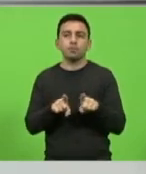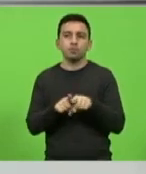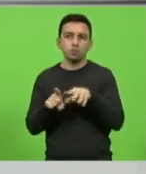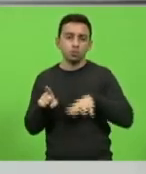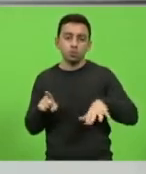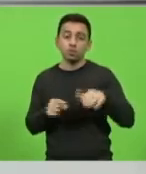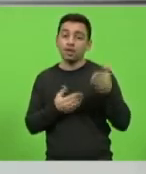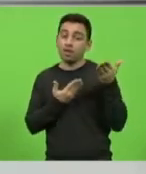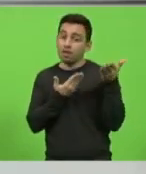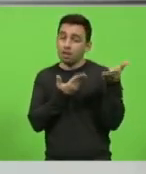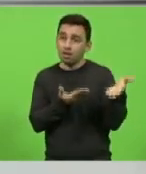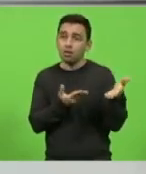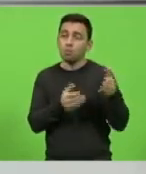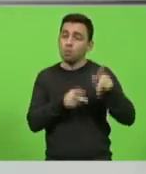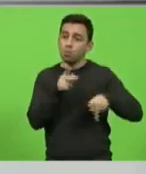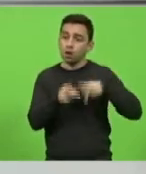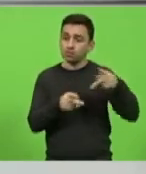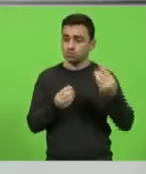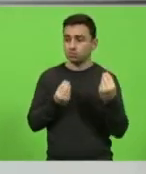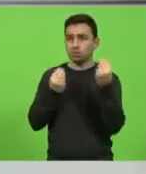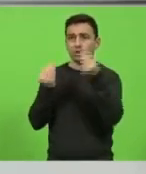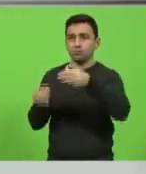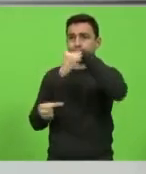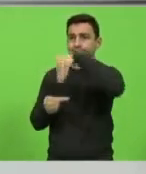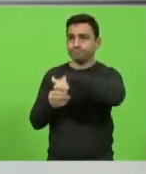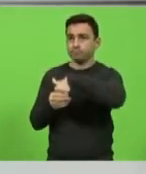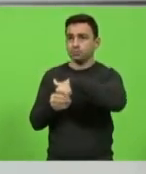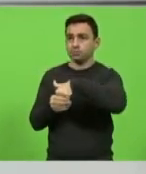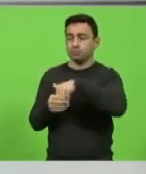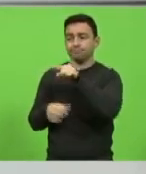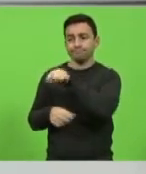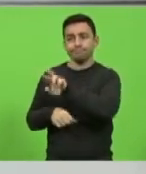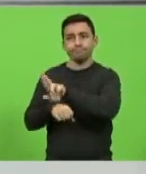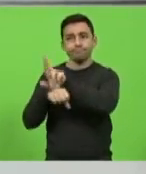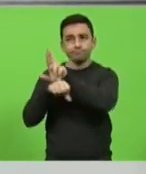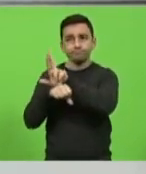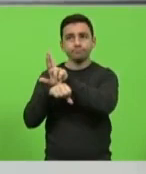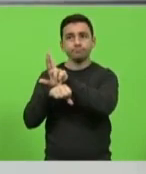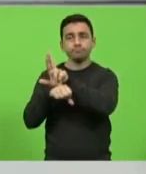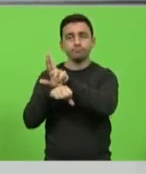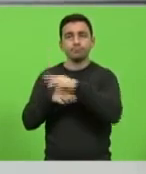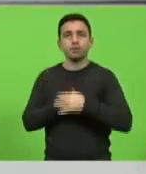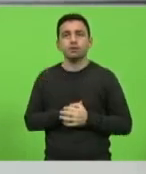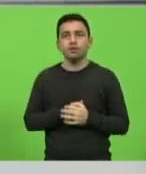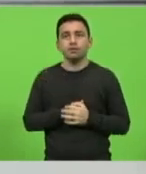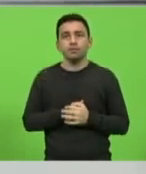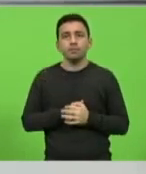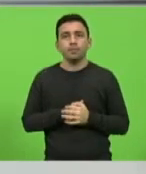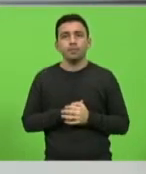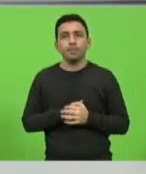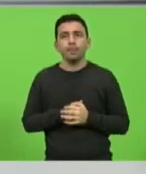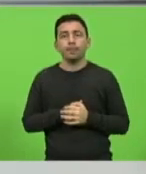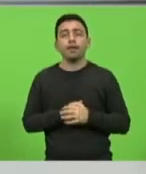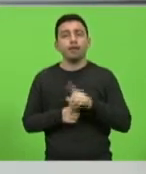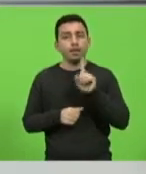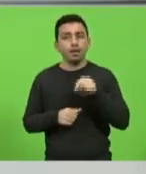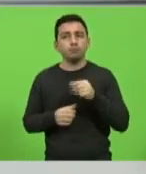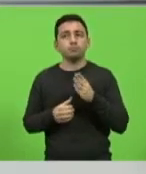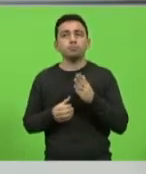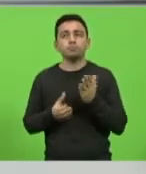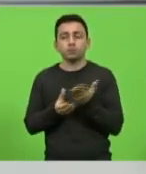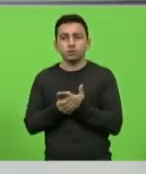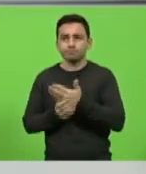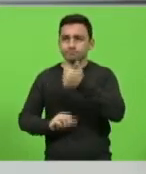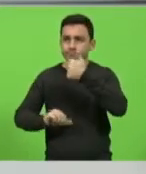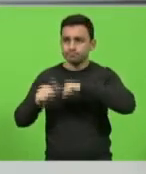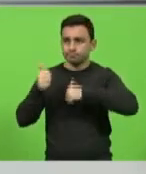conferiu àquele que o representará. É um processo voltado à